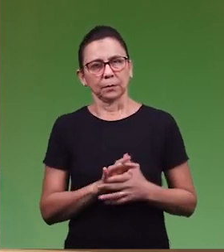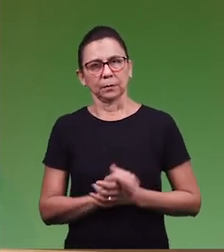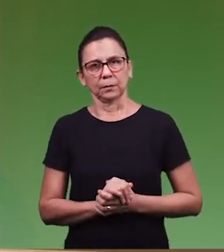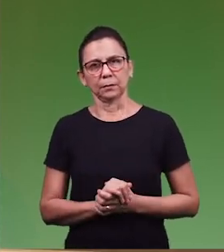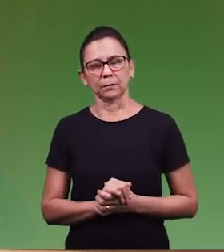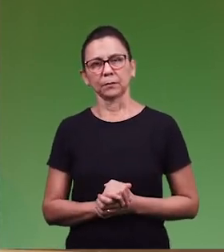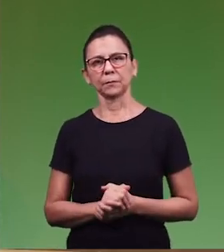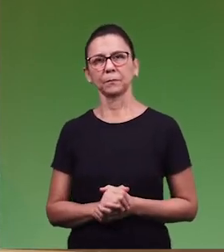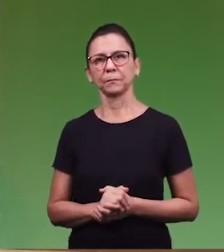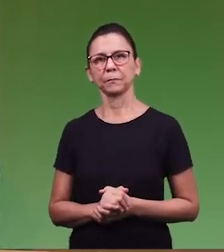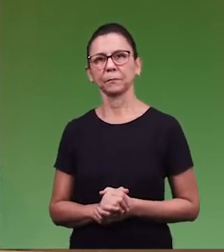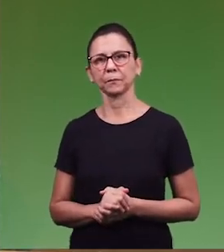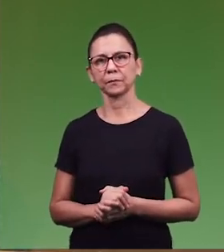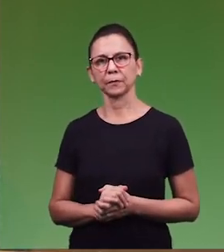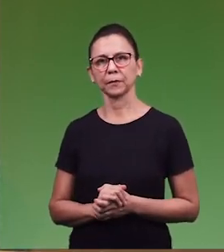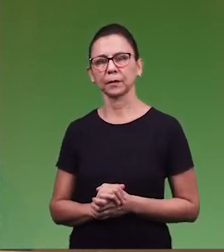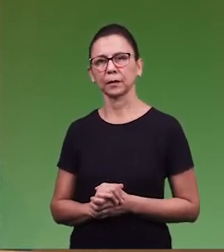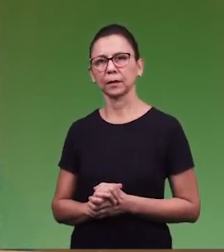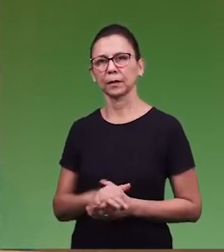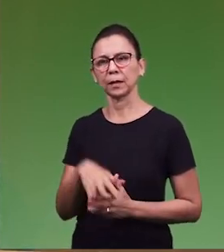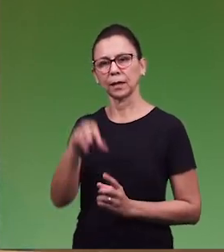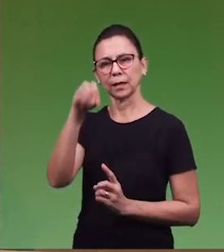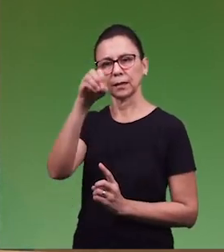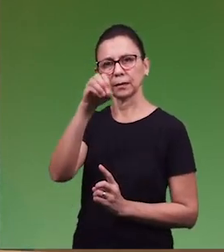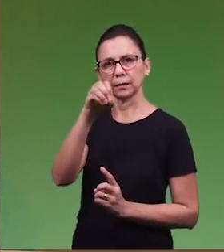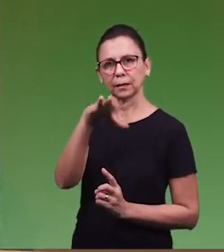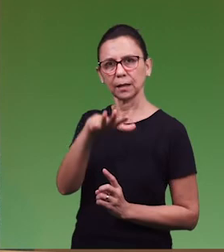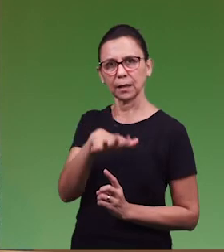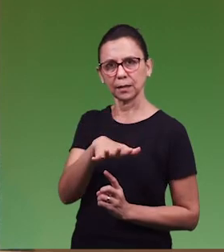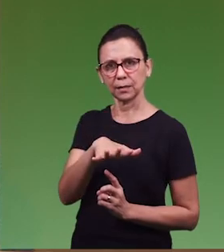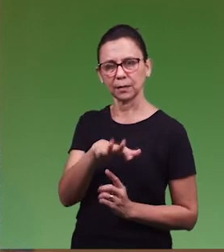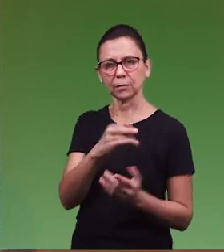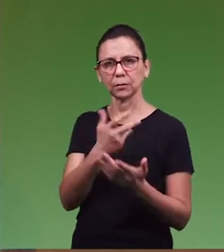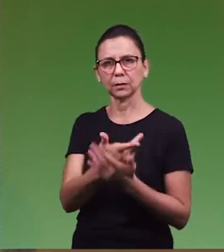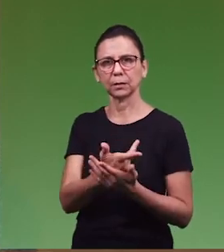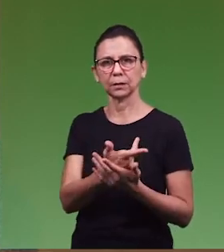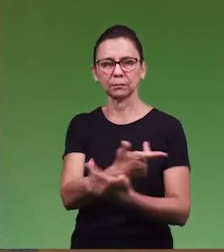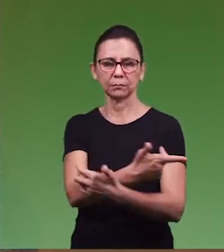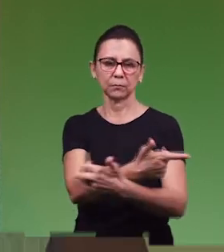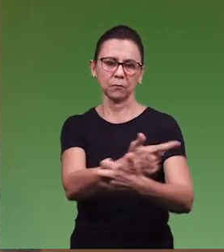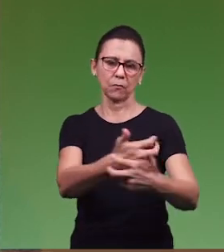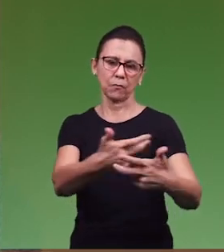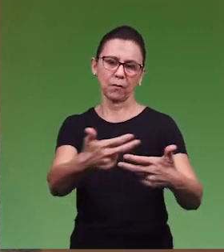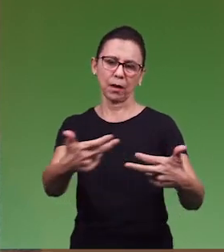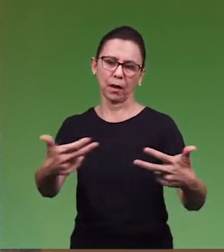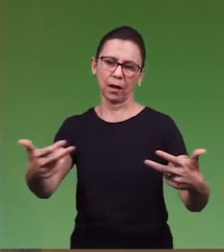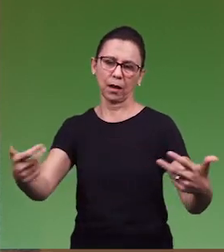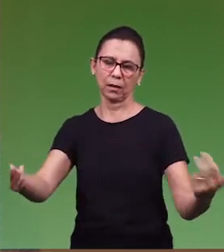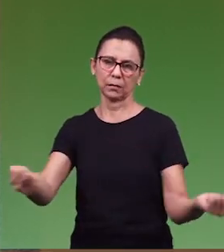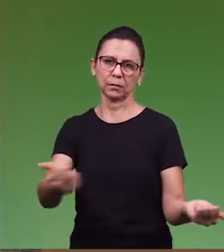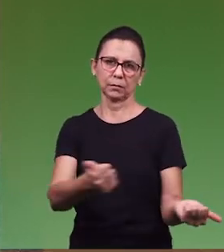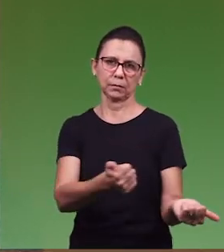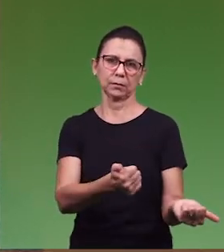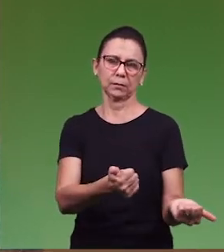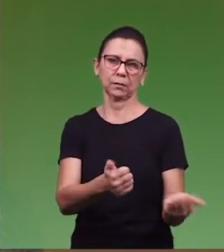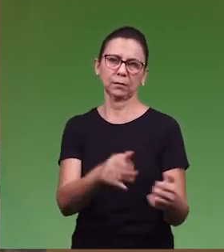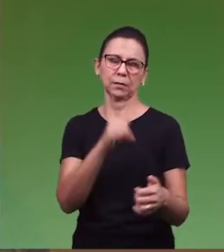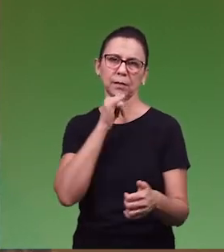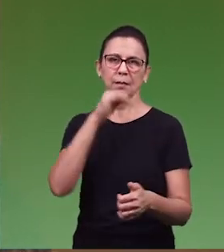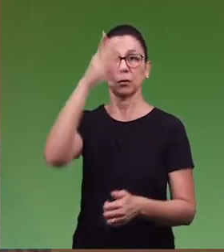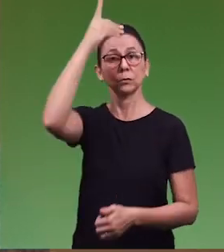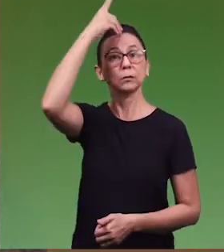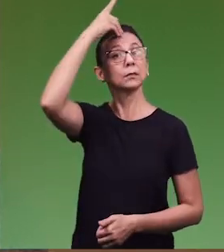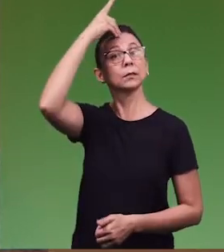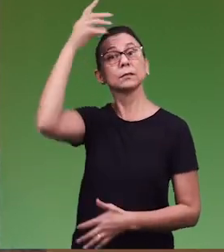Senhor de formas variadas, de várias formas. É como os dons espirituais no meio da igreja. Os dons